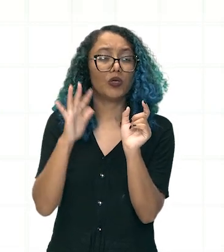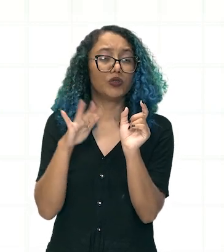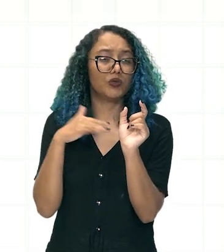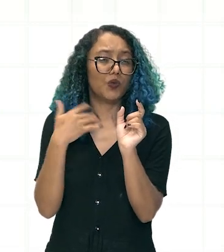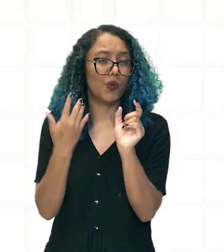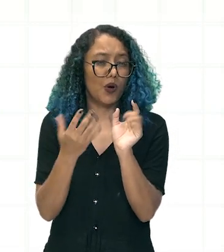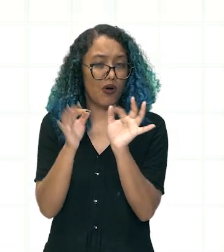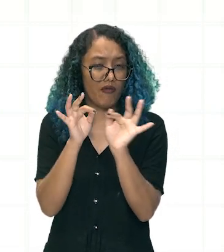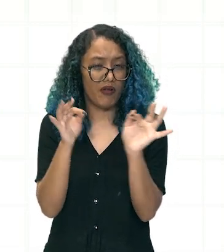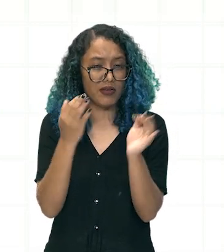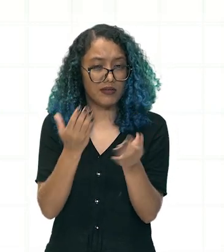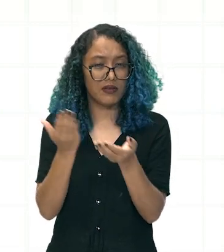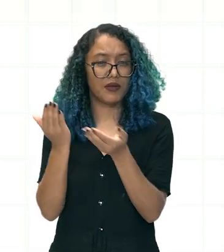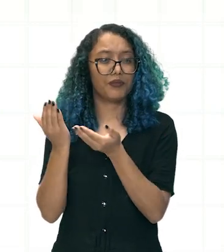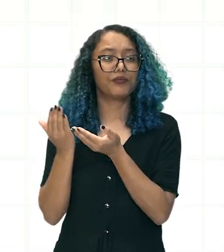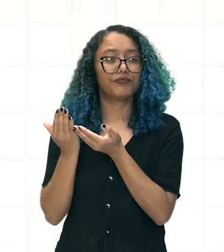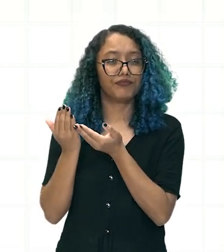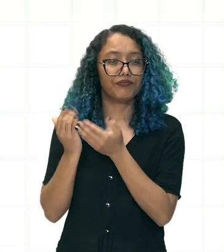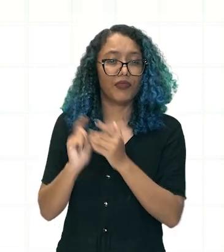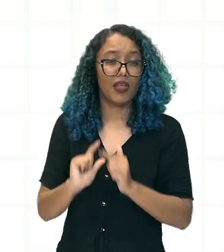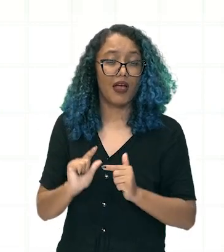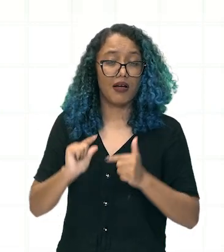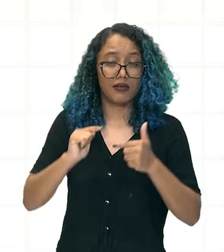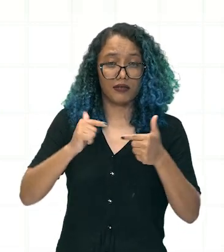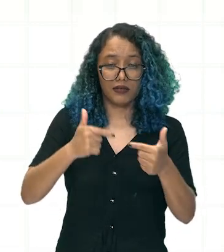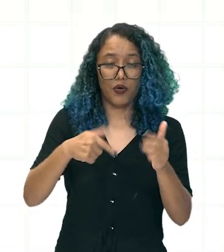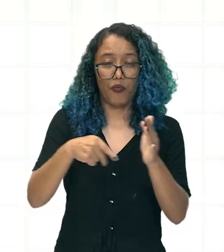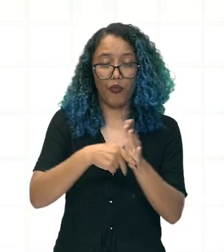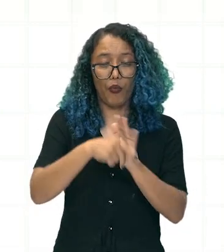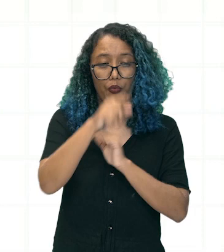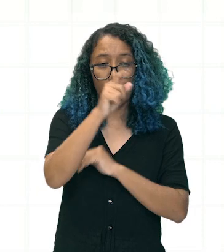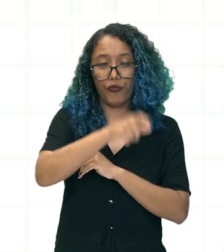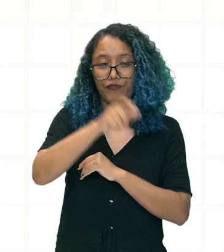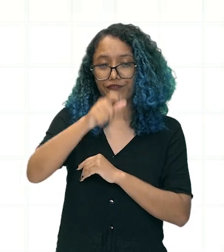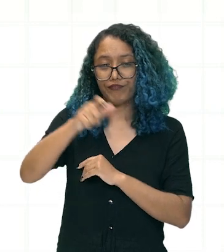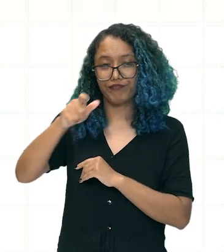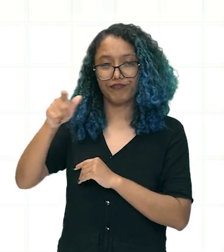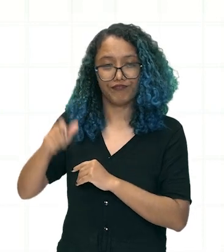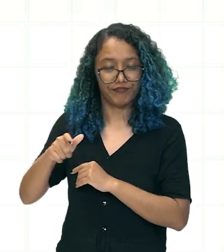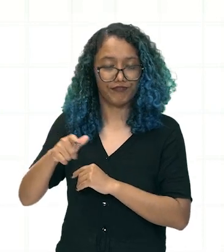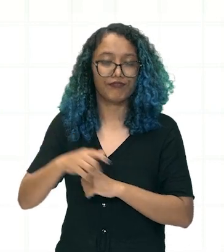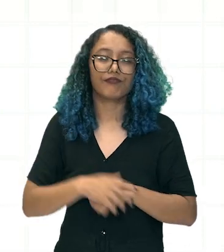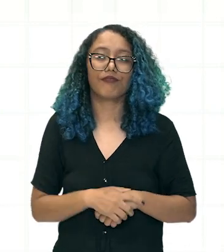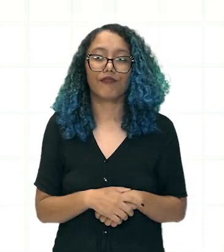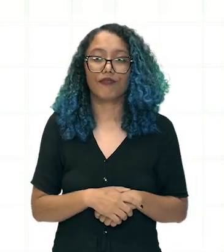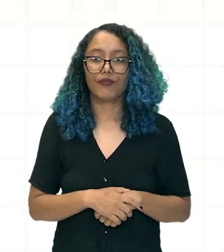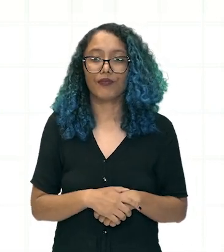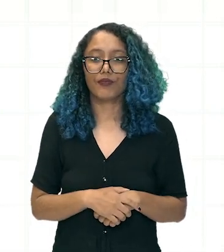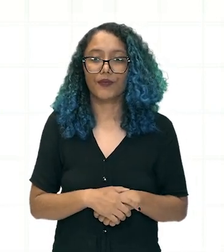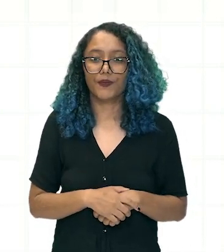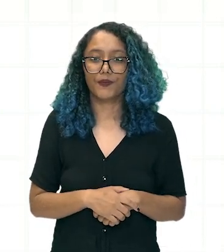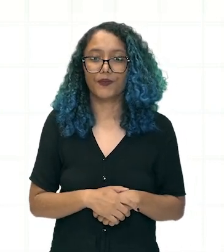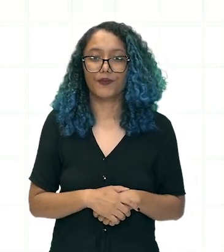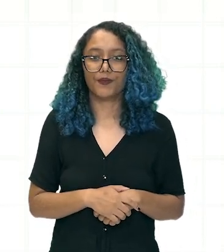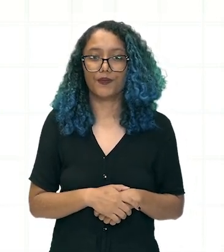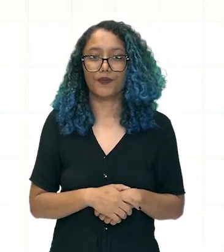é ação do ser humano. Olha só, então, o que o ser humano está